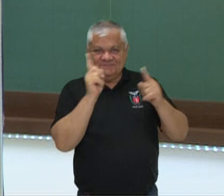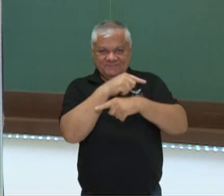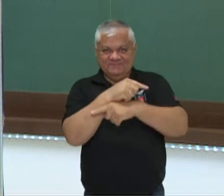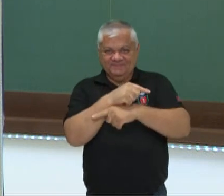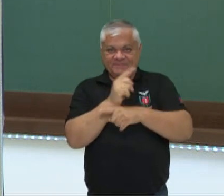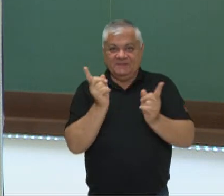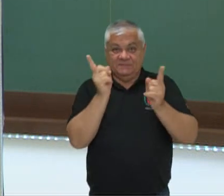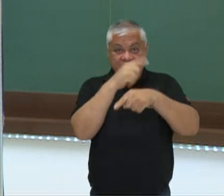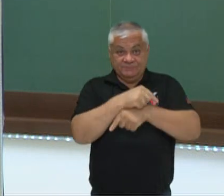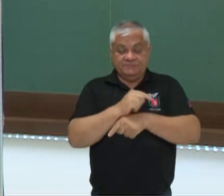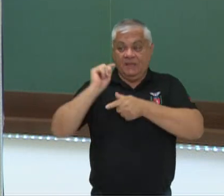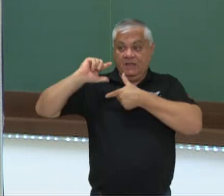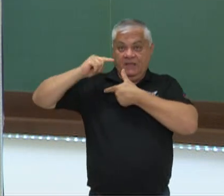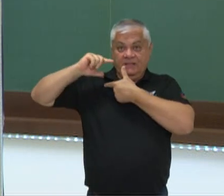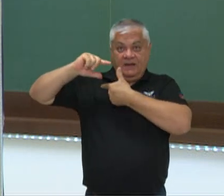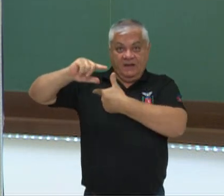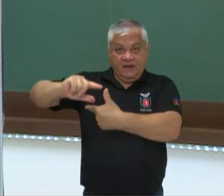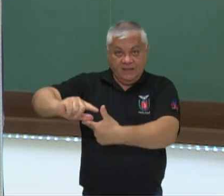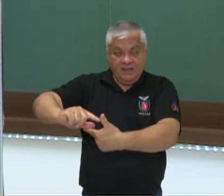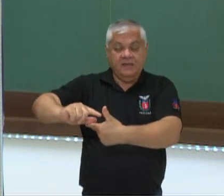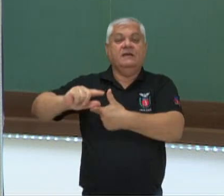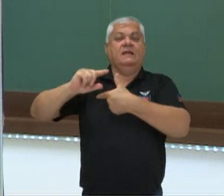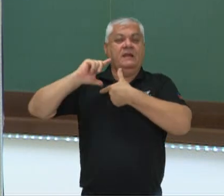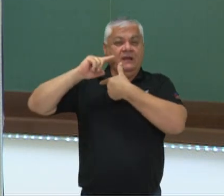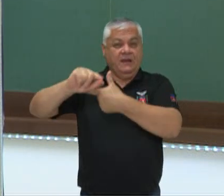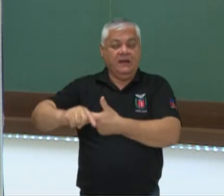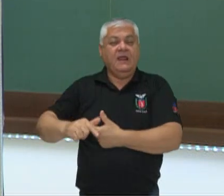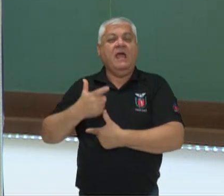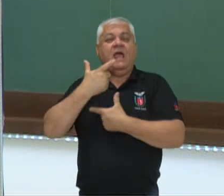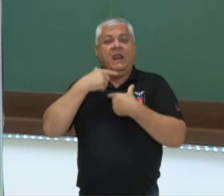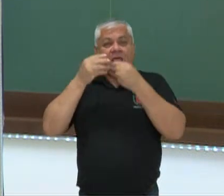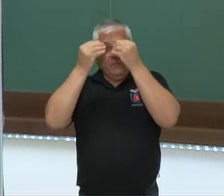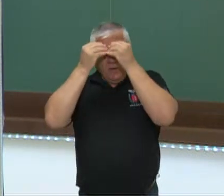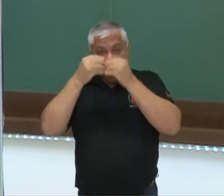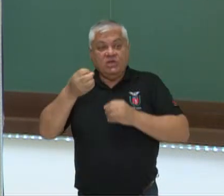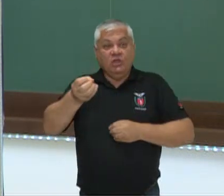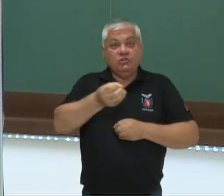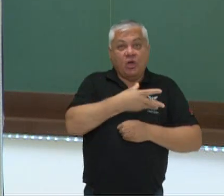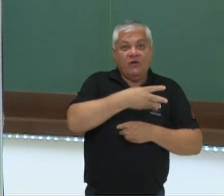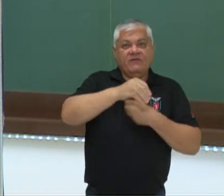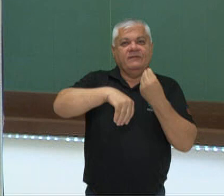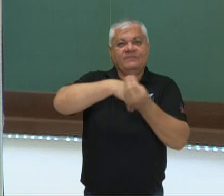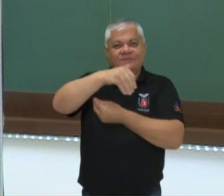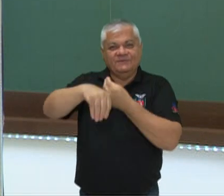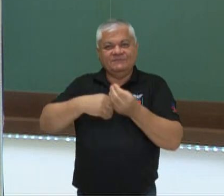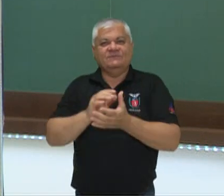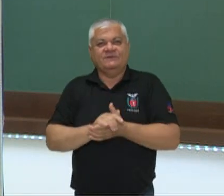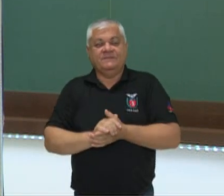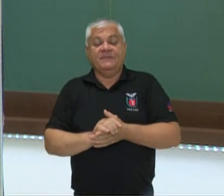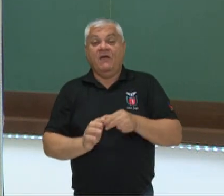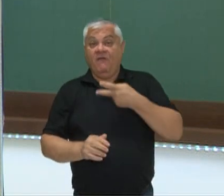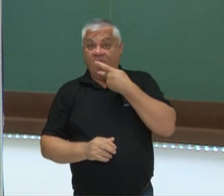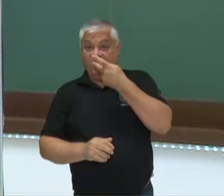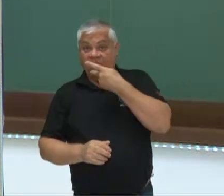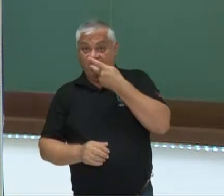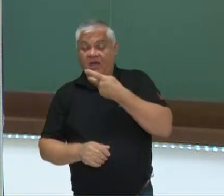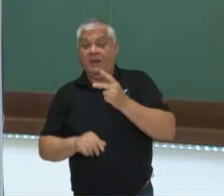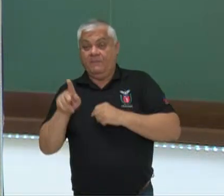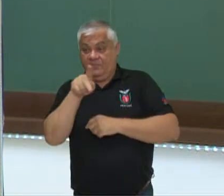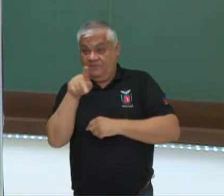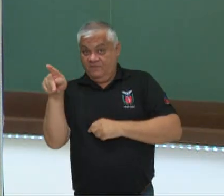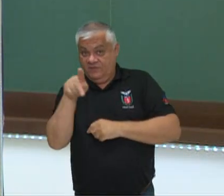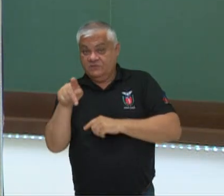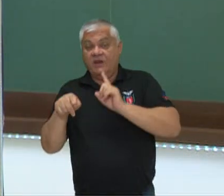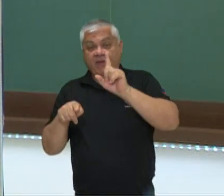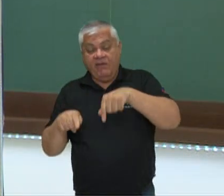entre a tradição, né, entre o arcaico e o novo, ou seja, o moderno, né? A fala da